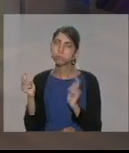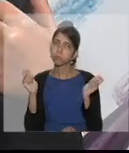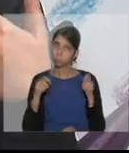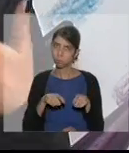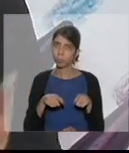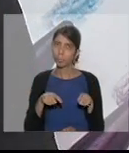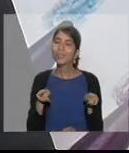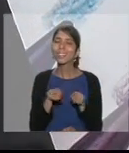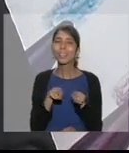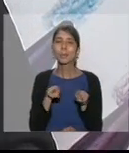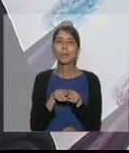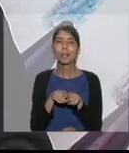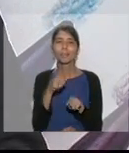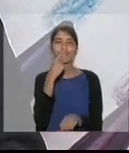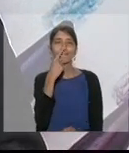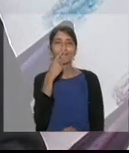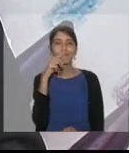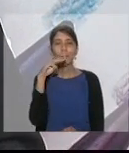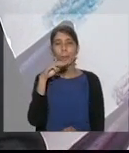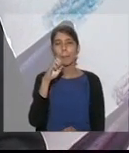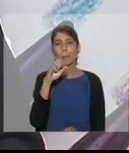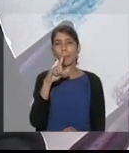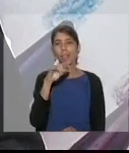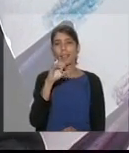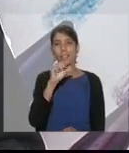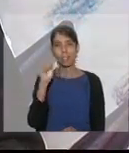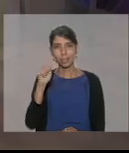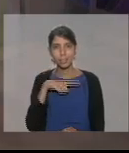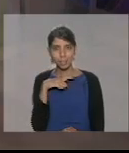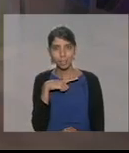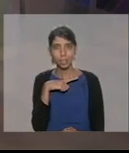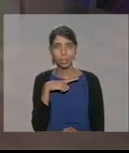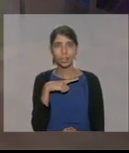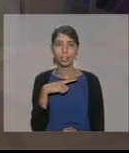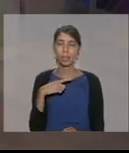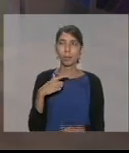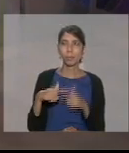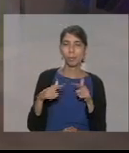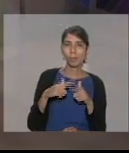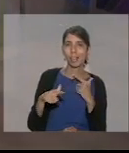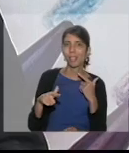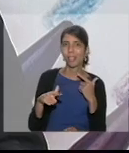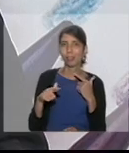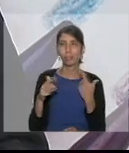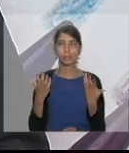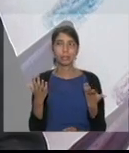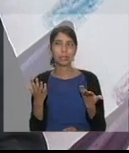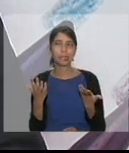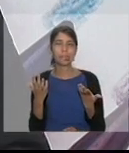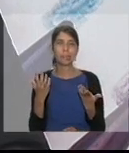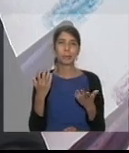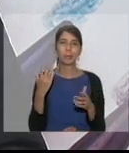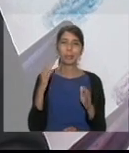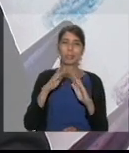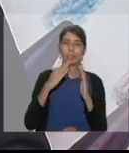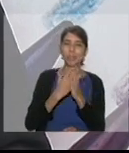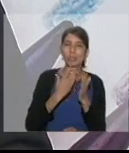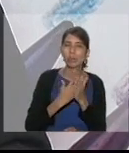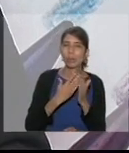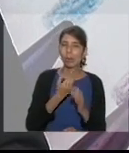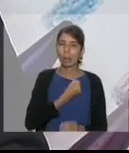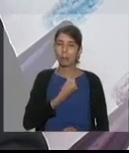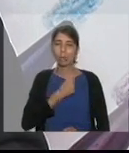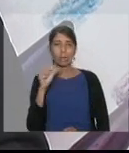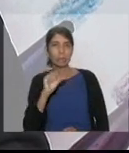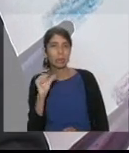a identificação com a Melissa, como é que é? As meninas se identificam muito com a Melissa? Aquele problema de ficar em recuperação, em